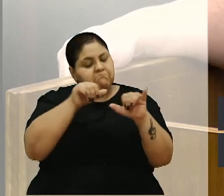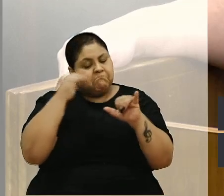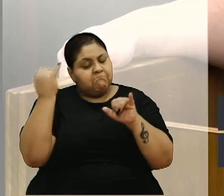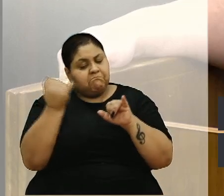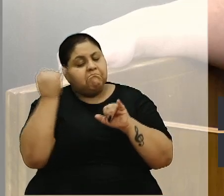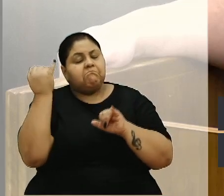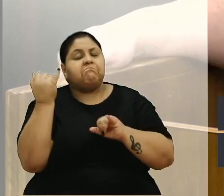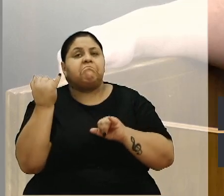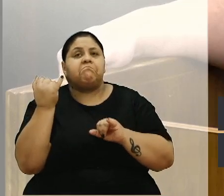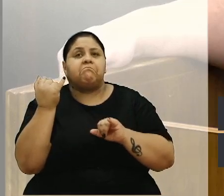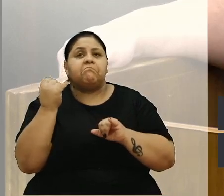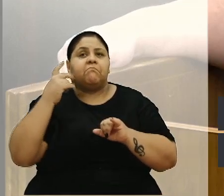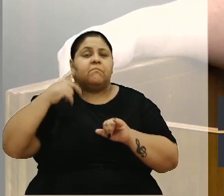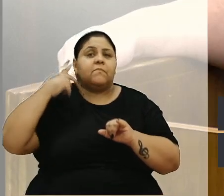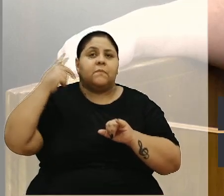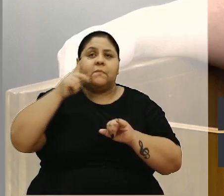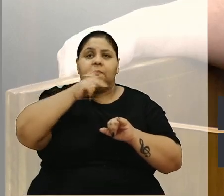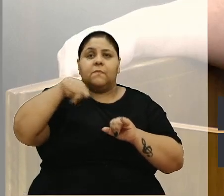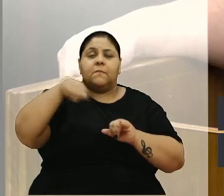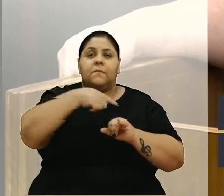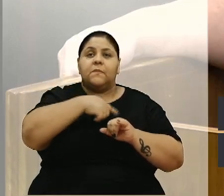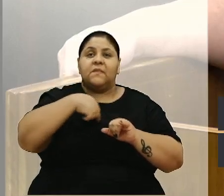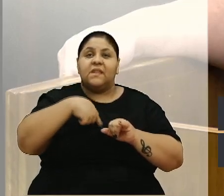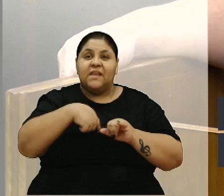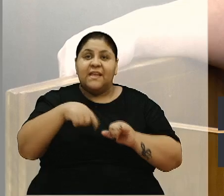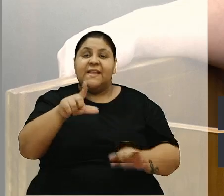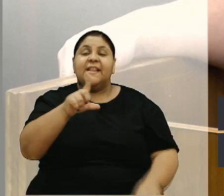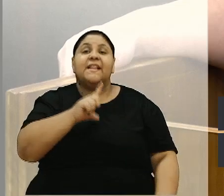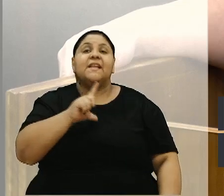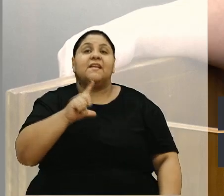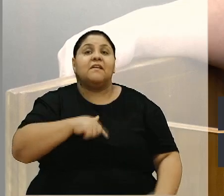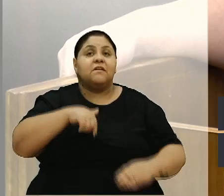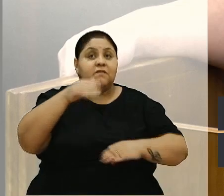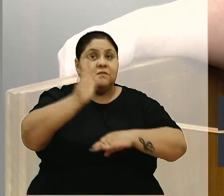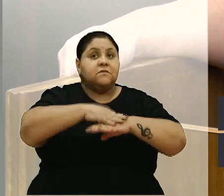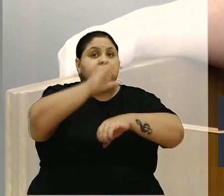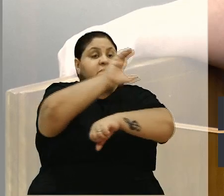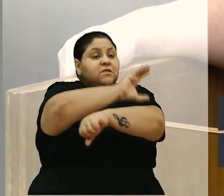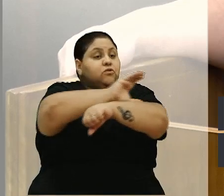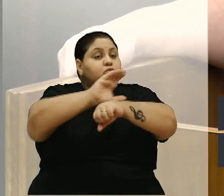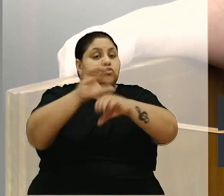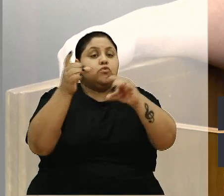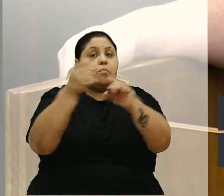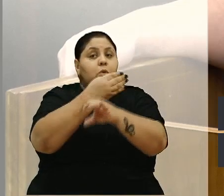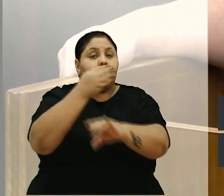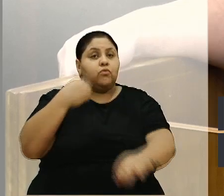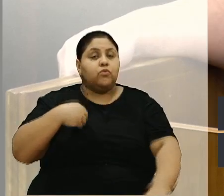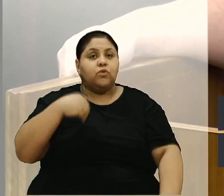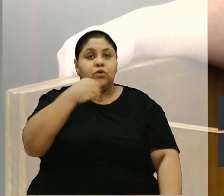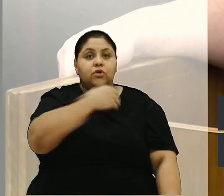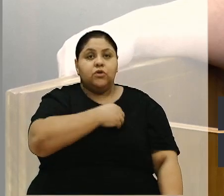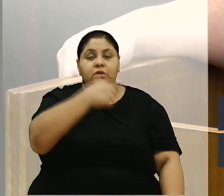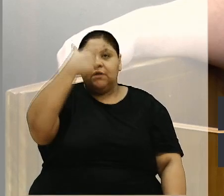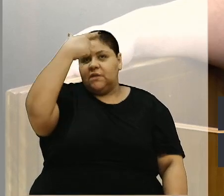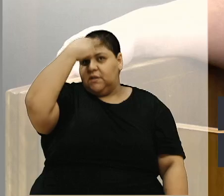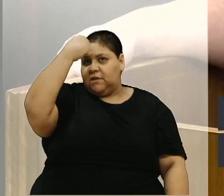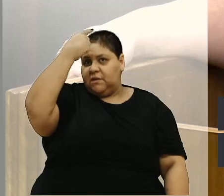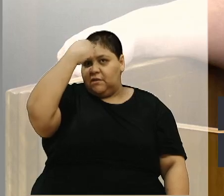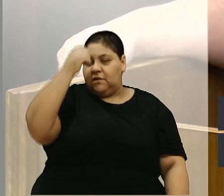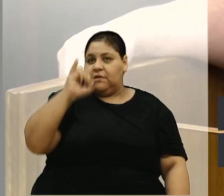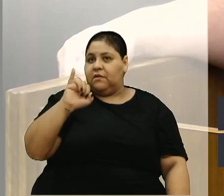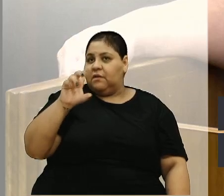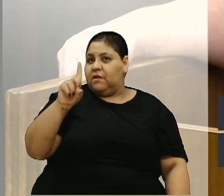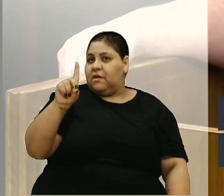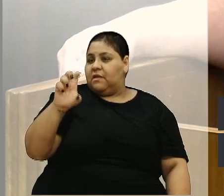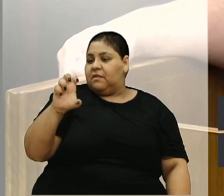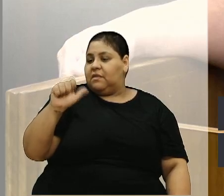importante. Vereador Zanquim, teremos mais um curso habilitado de medicina na faculdade aqui